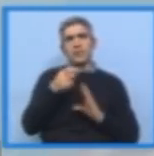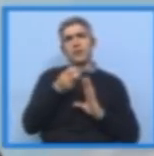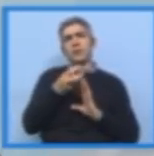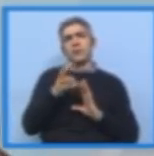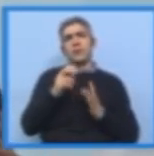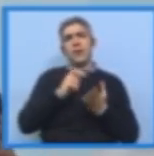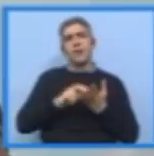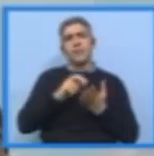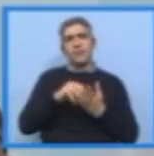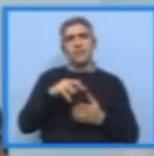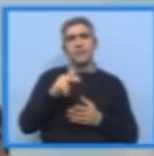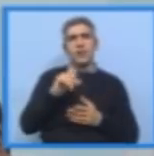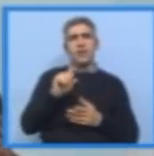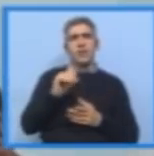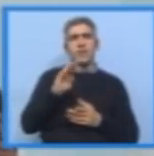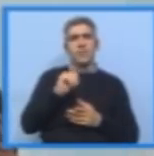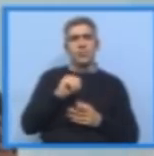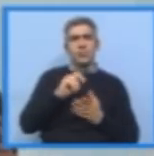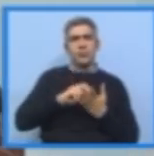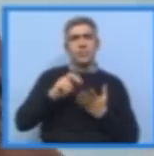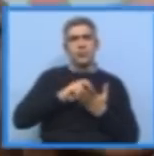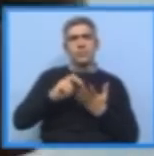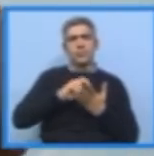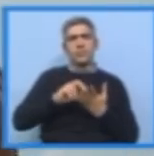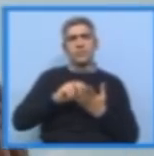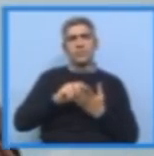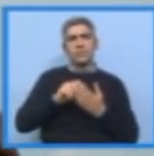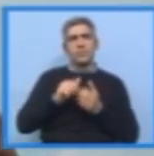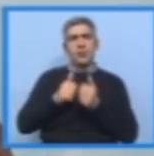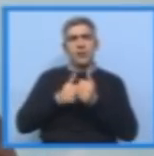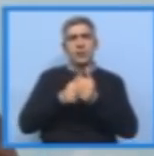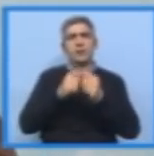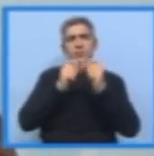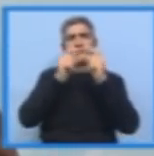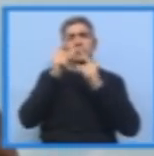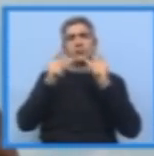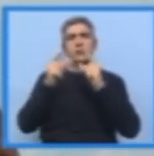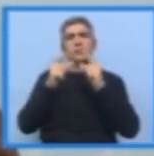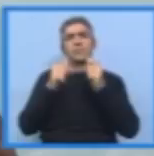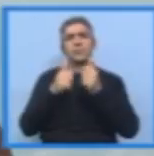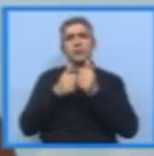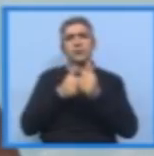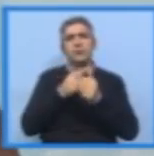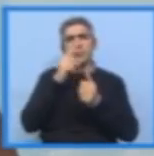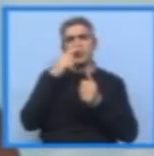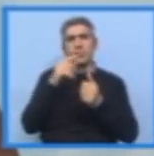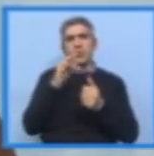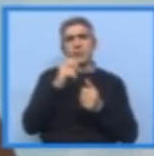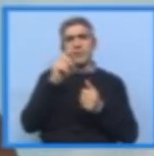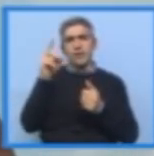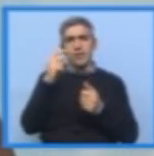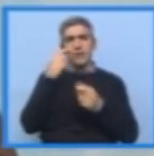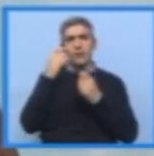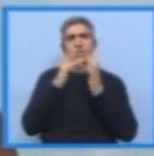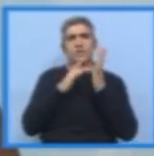A caminhada dos magos, sei lá. A caminhada dos magos, atrás de uma estrela. Lá está quem tem fé, quem anda à